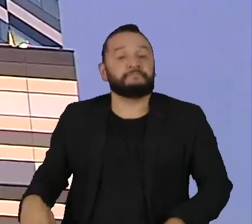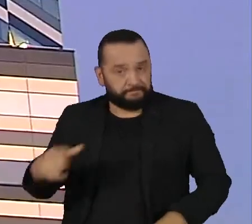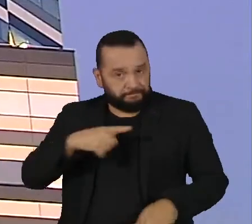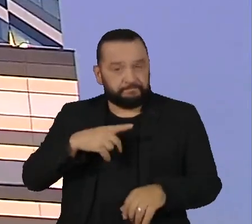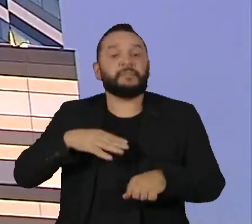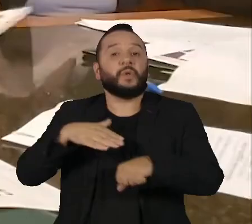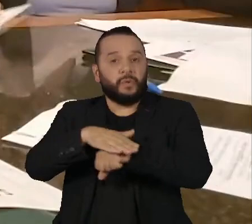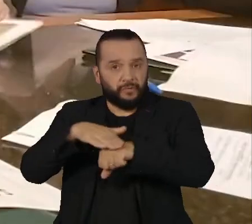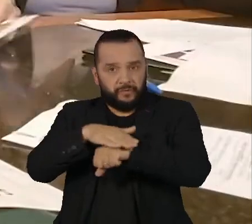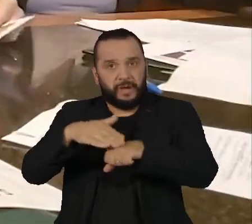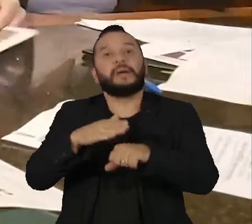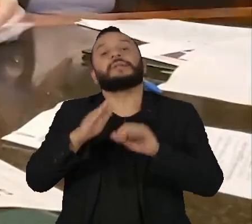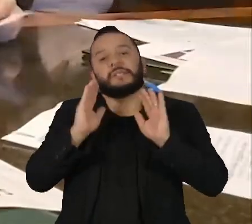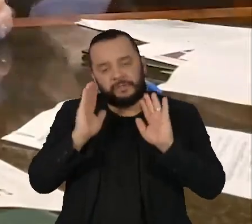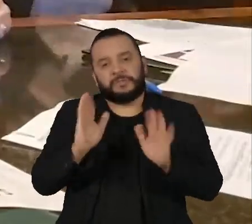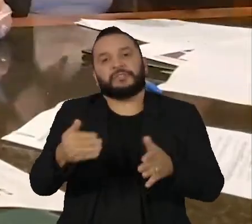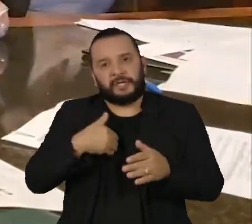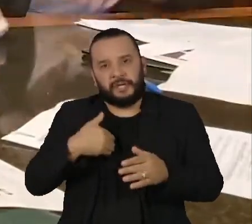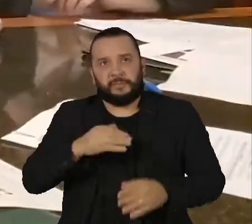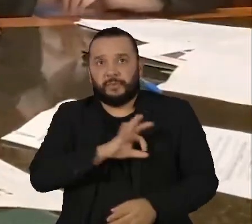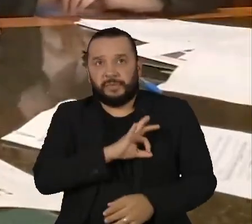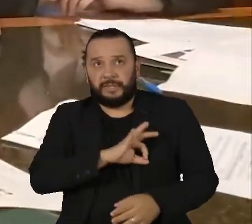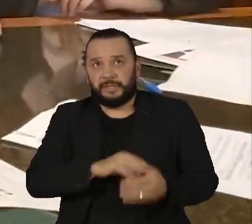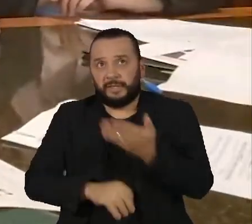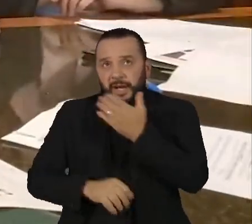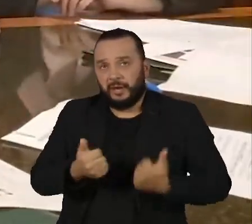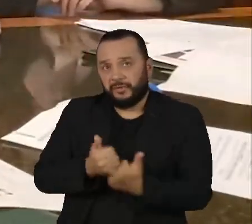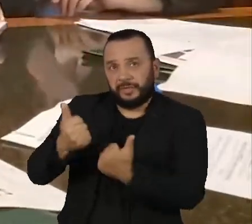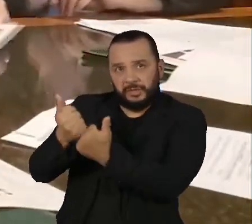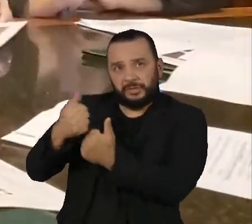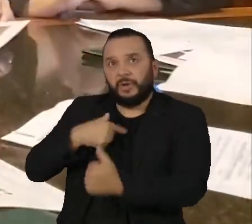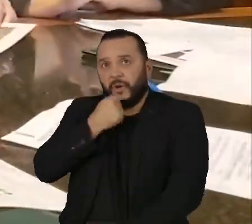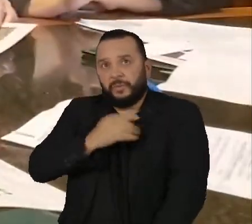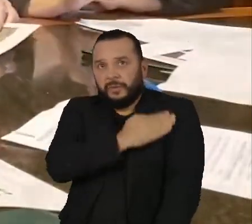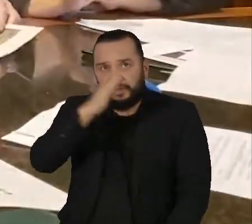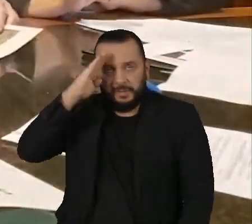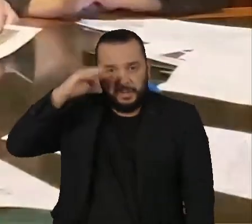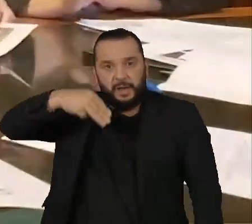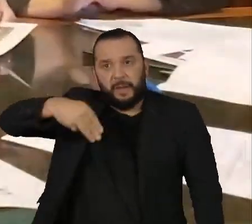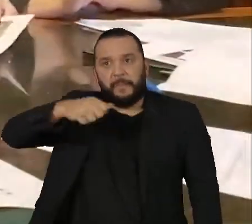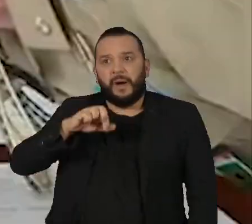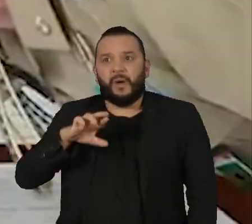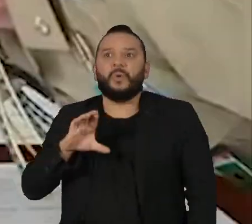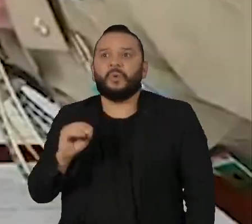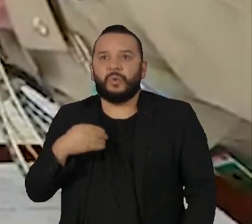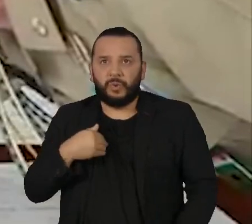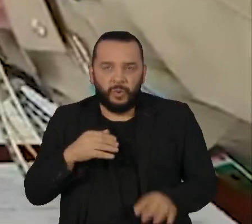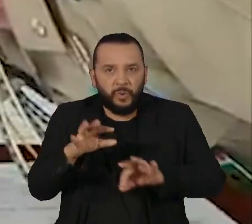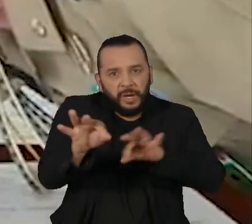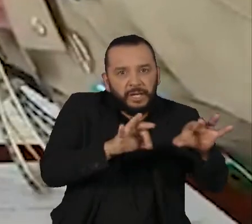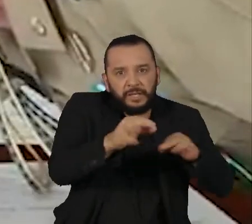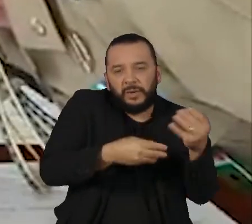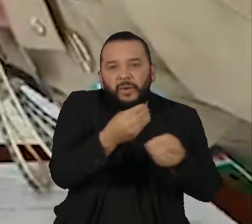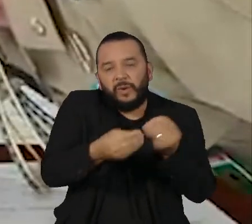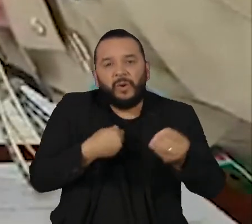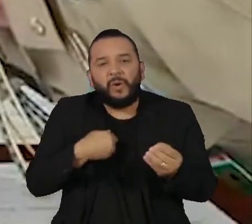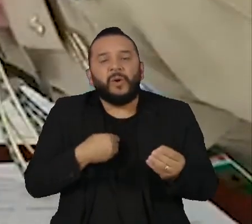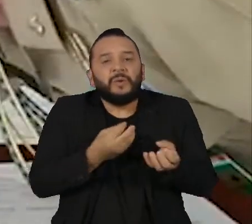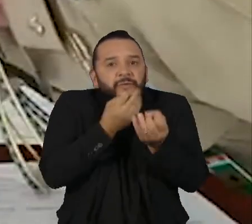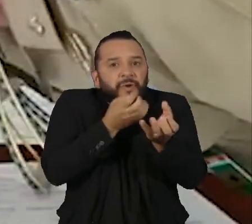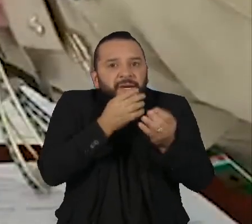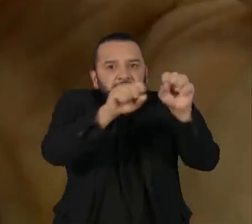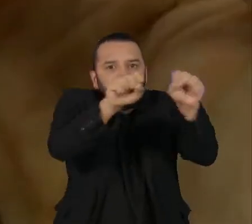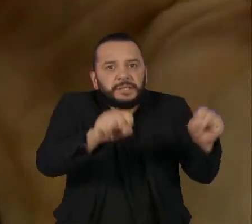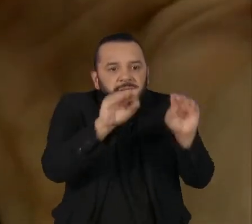polícia revelaram então ajudante de ordens de bolsonaro o tenente coronel Mauro Cid organizando um esquema para inserir dados